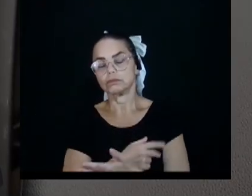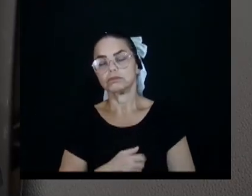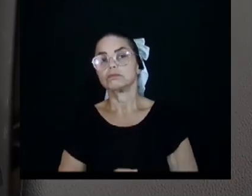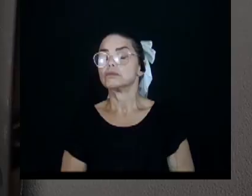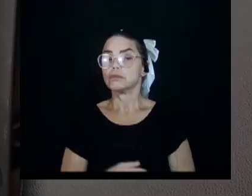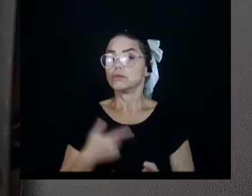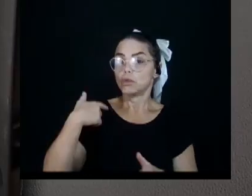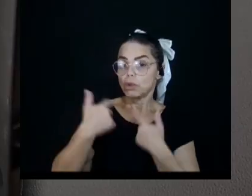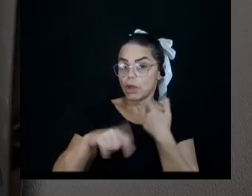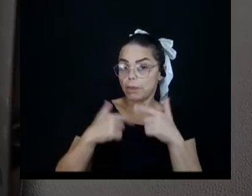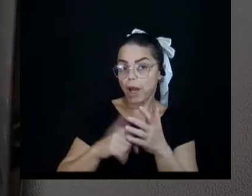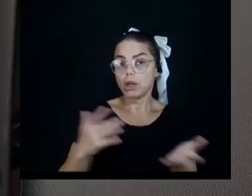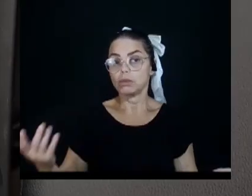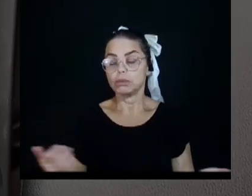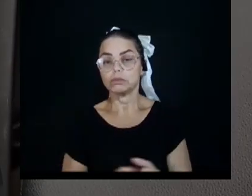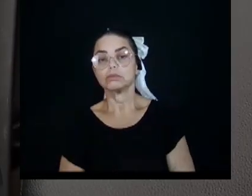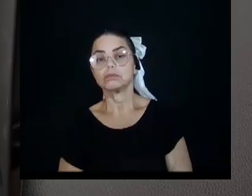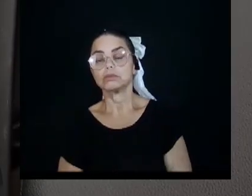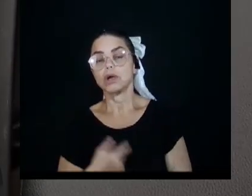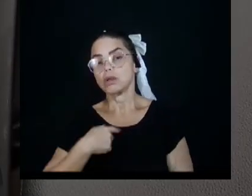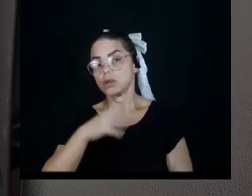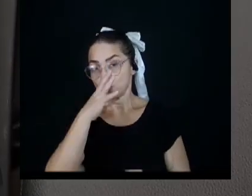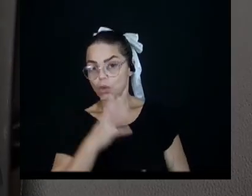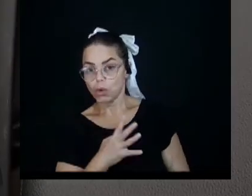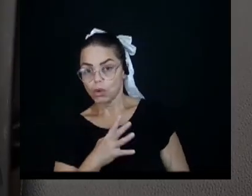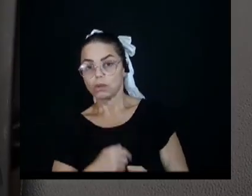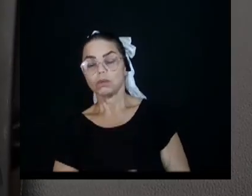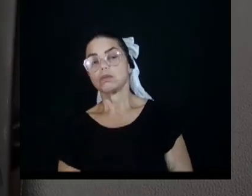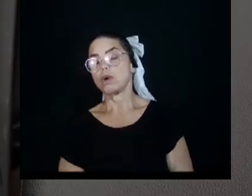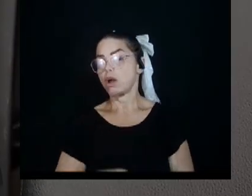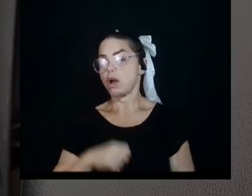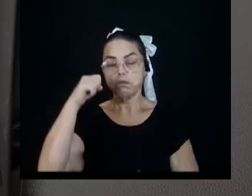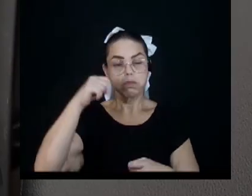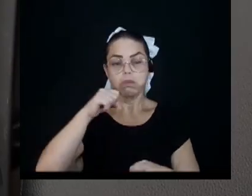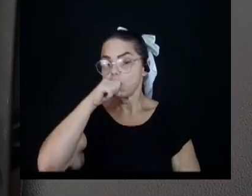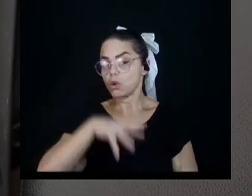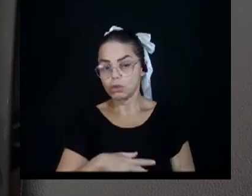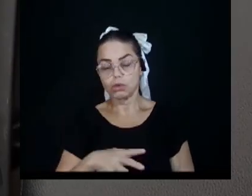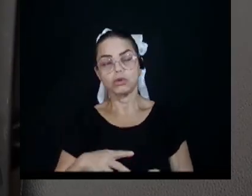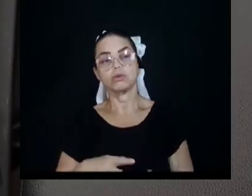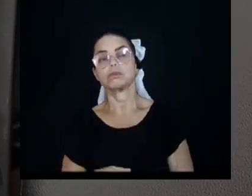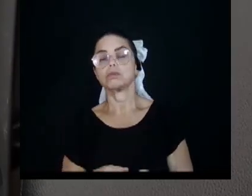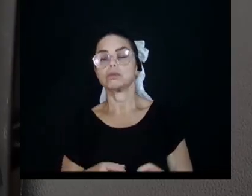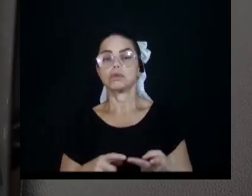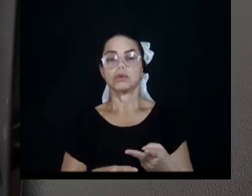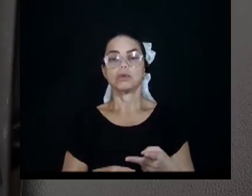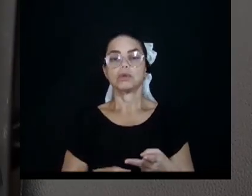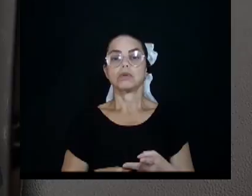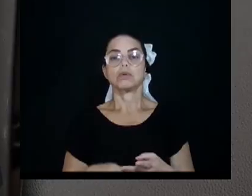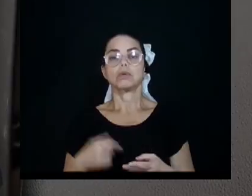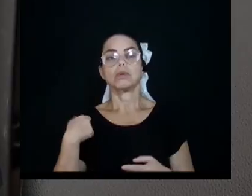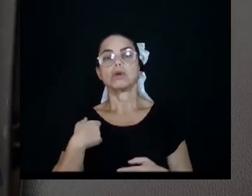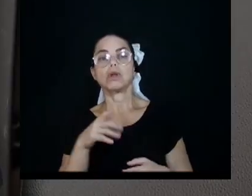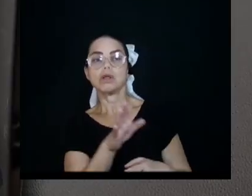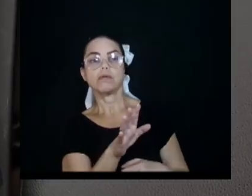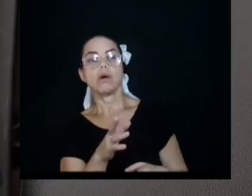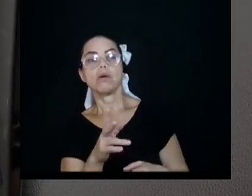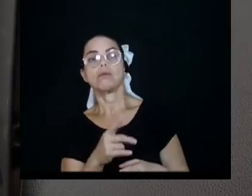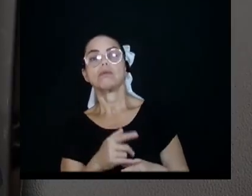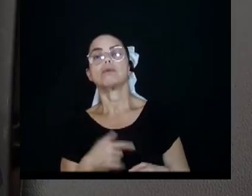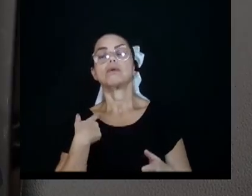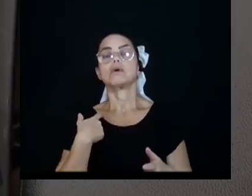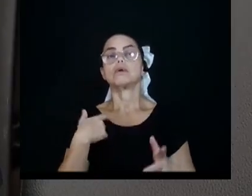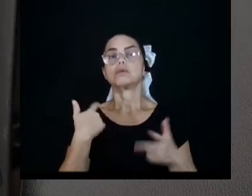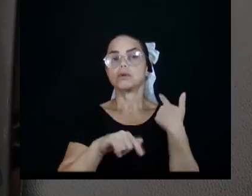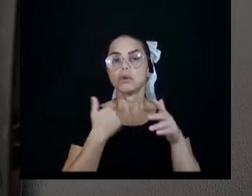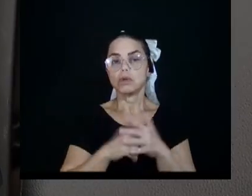sejam acusados de um abuso na abordagem policial. Então, é um projeto muito positivo,